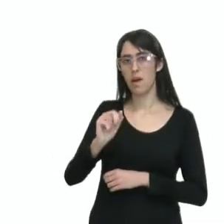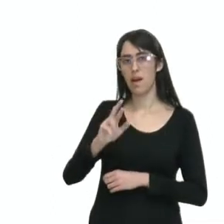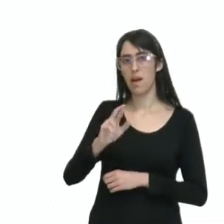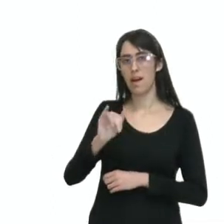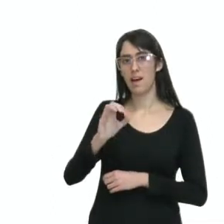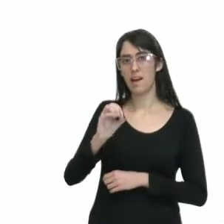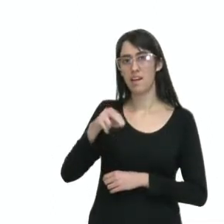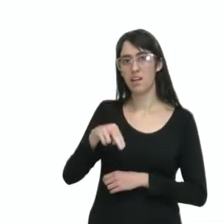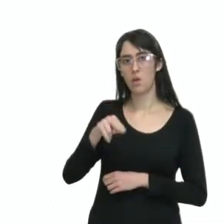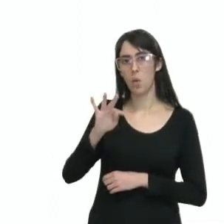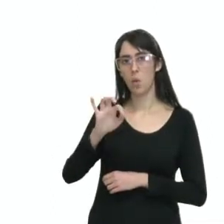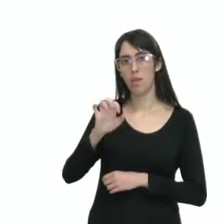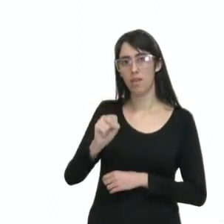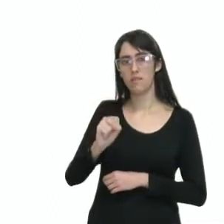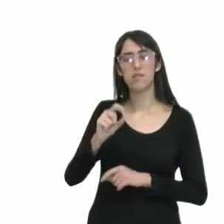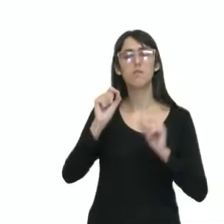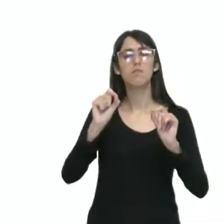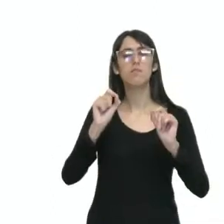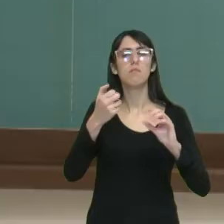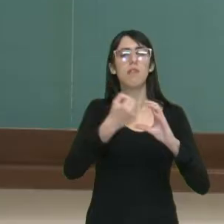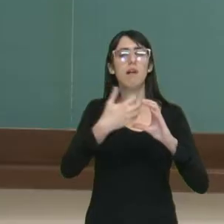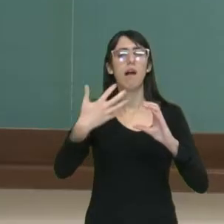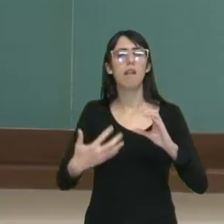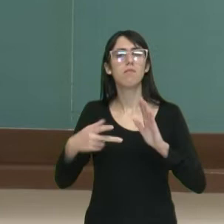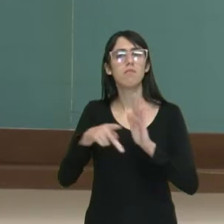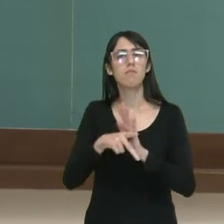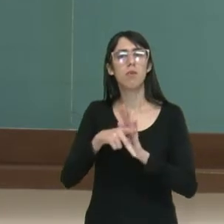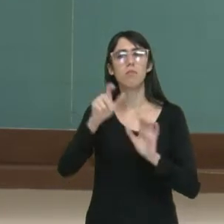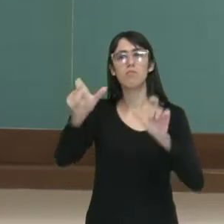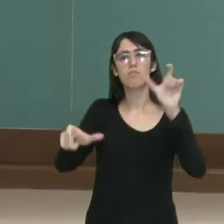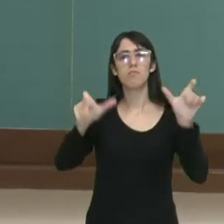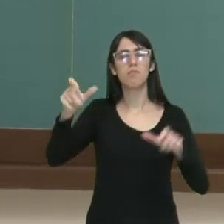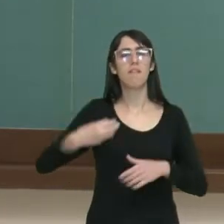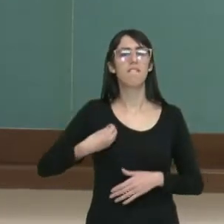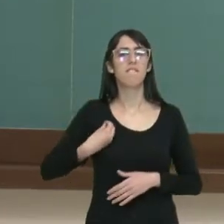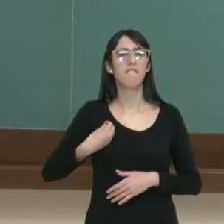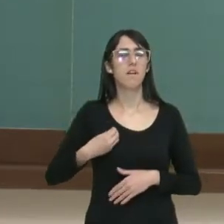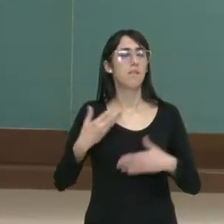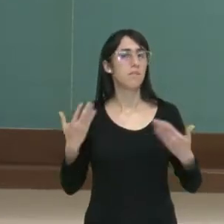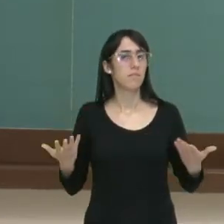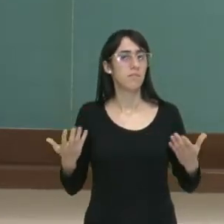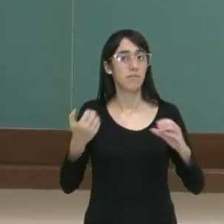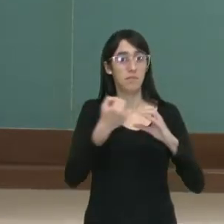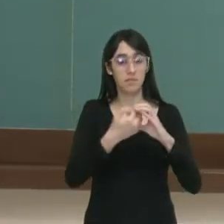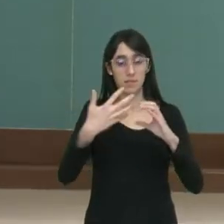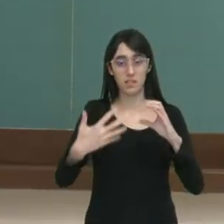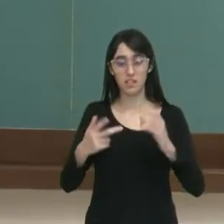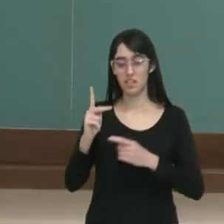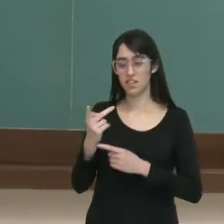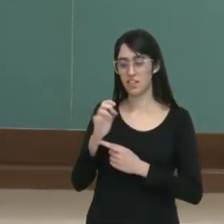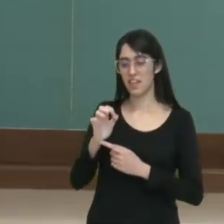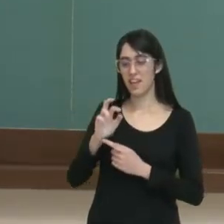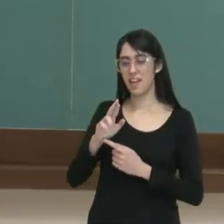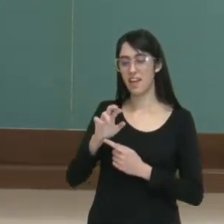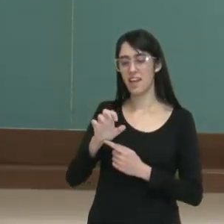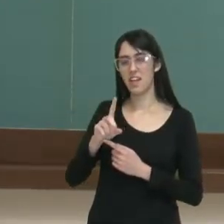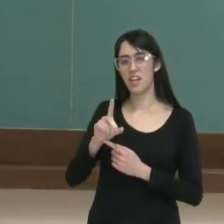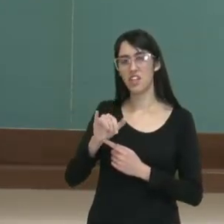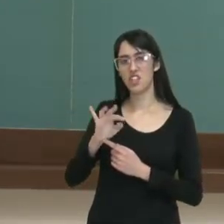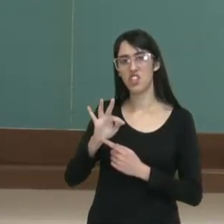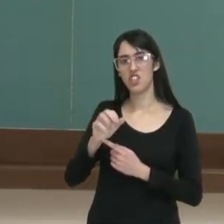as características hereditárias dos seres vivos? Características hereditárias, aquelas características que